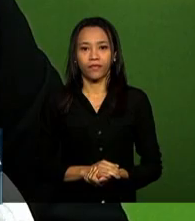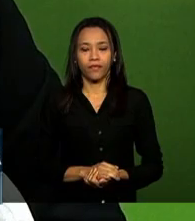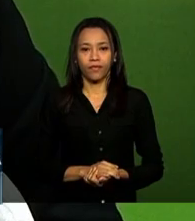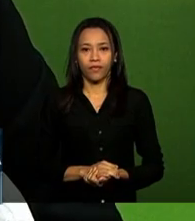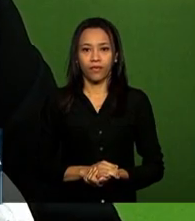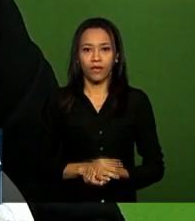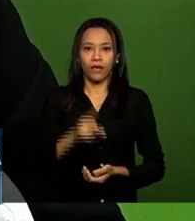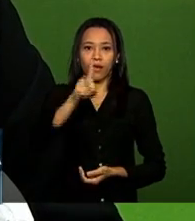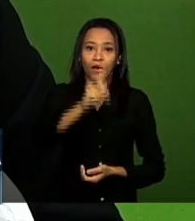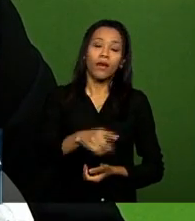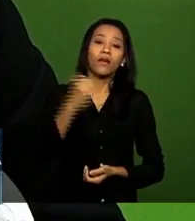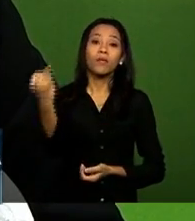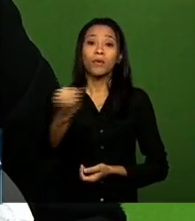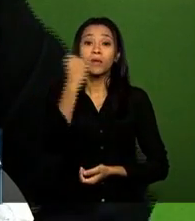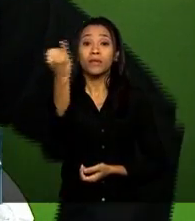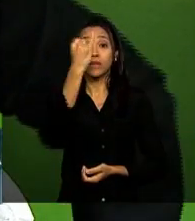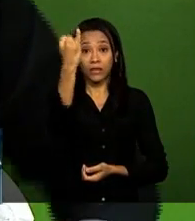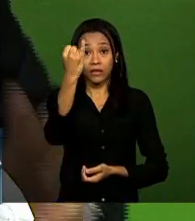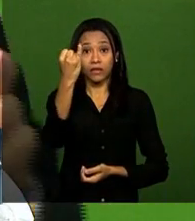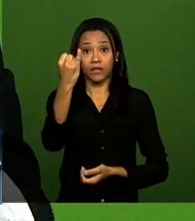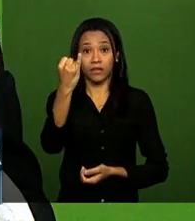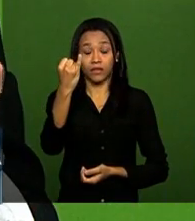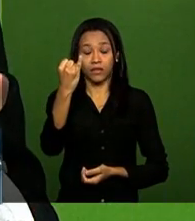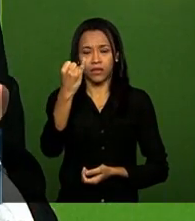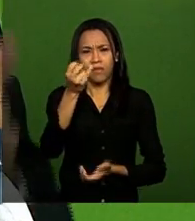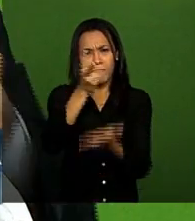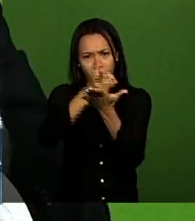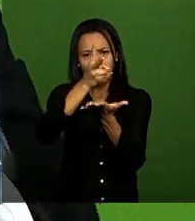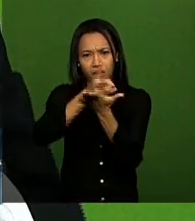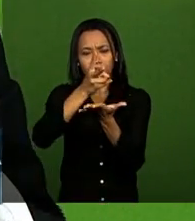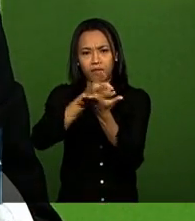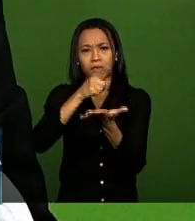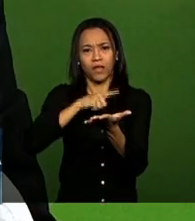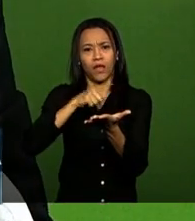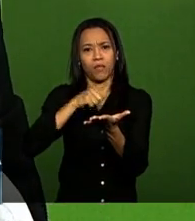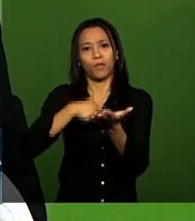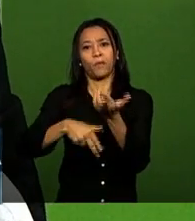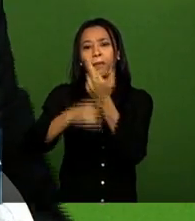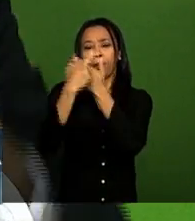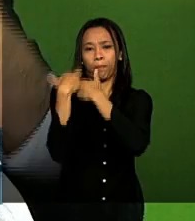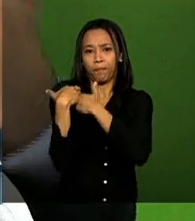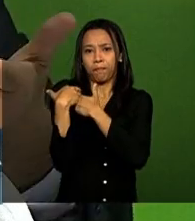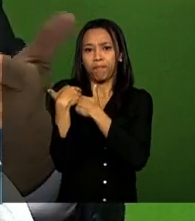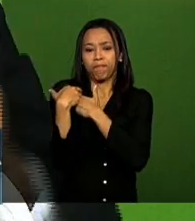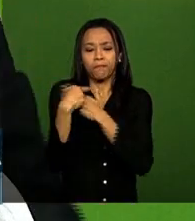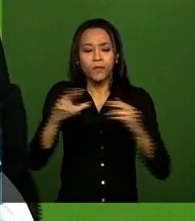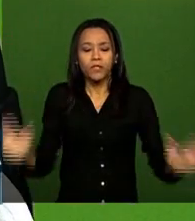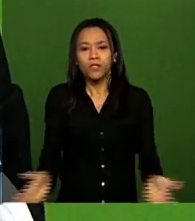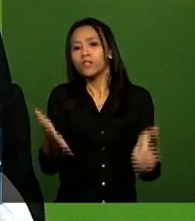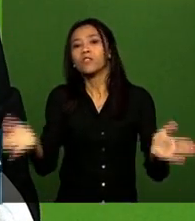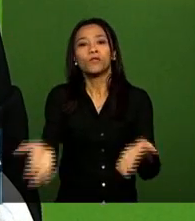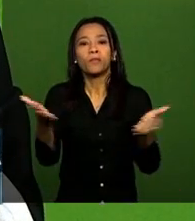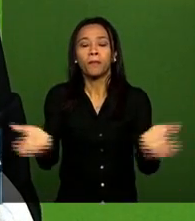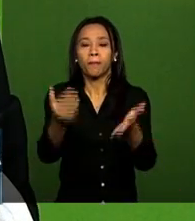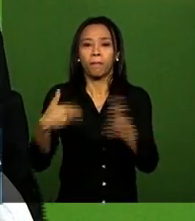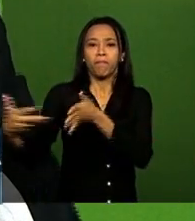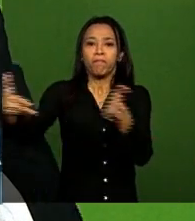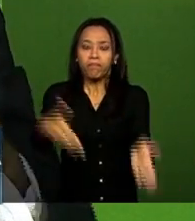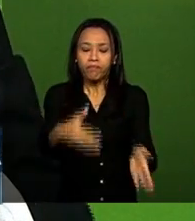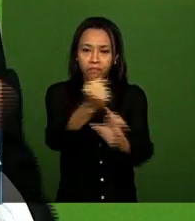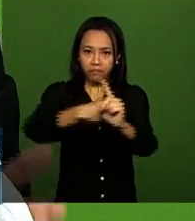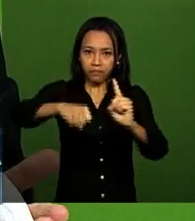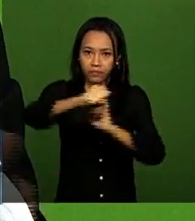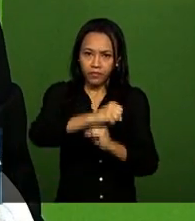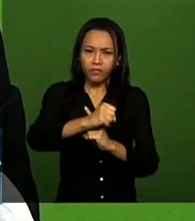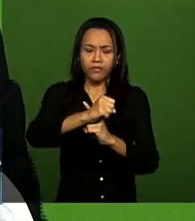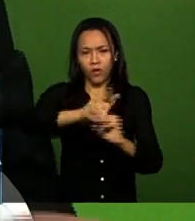importante nos Espaços internacionais da mesma forma como nós temos essa responsabilidade de estimularmos a participação social nos